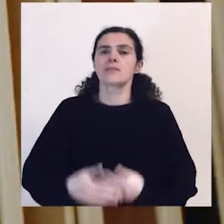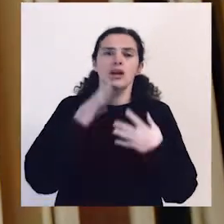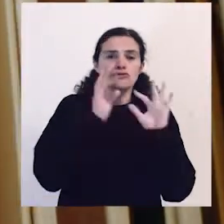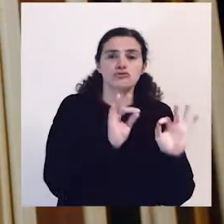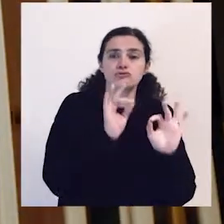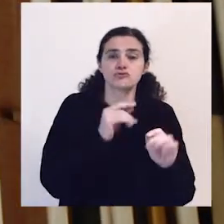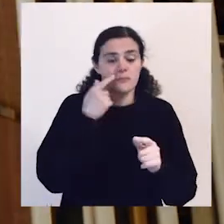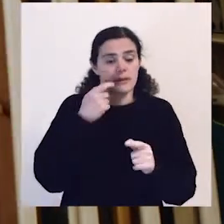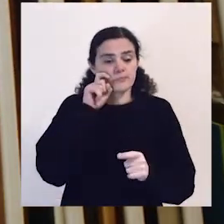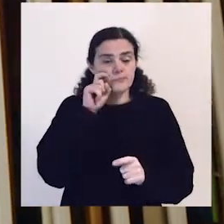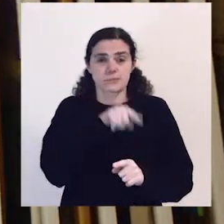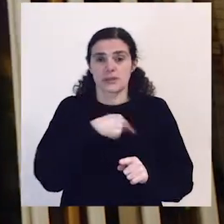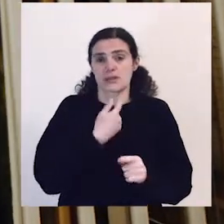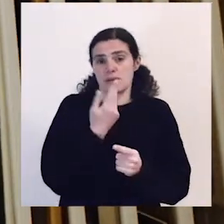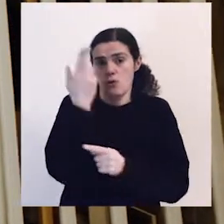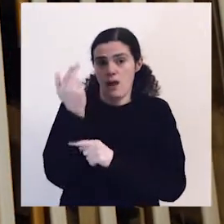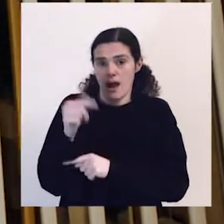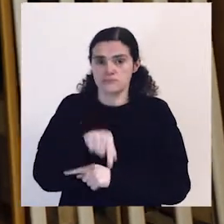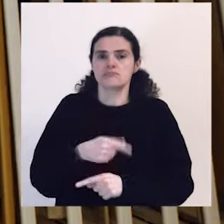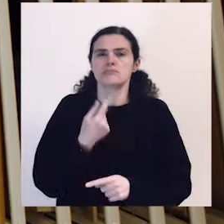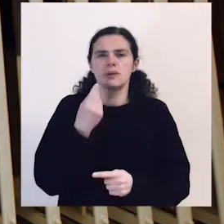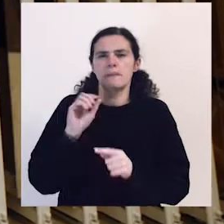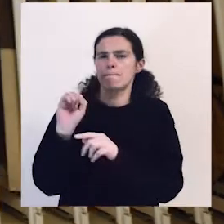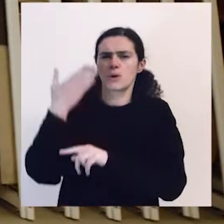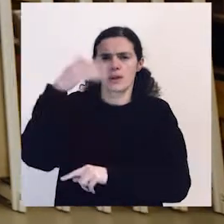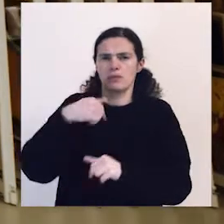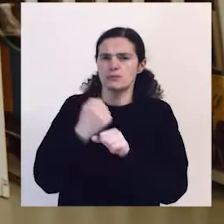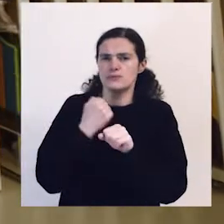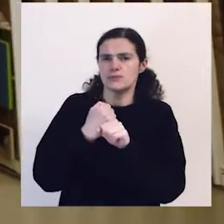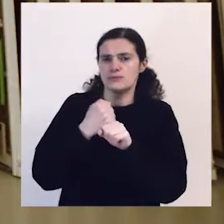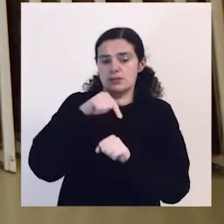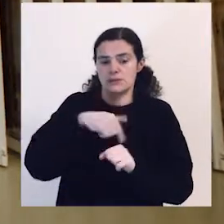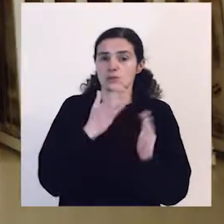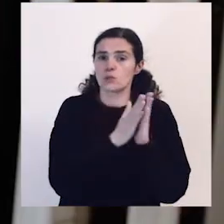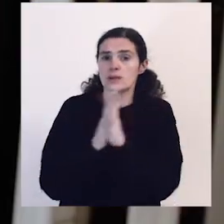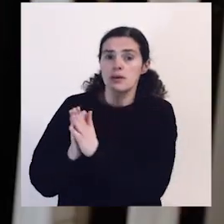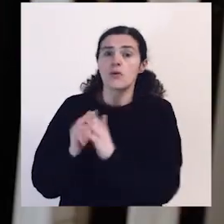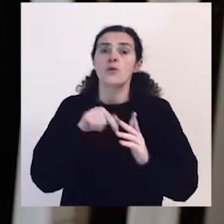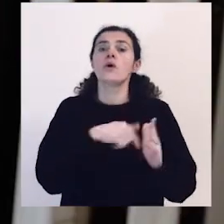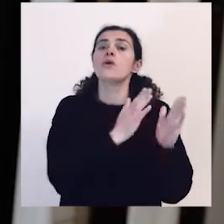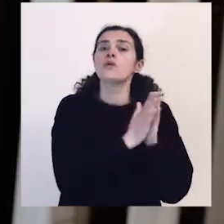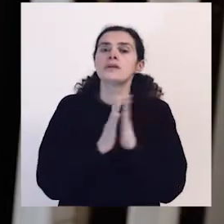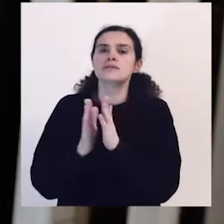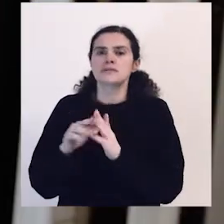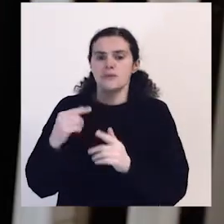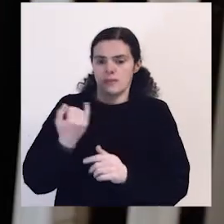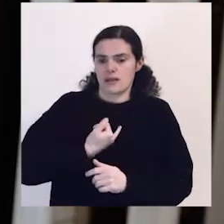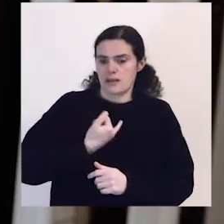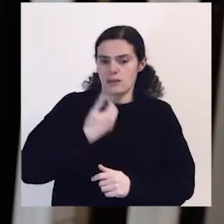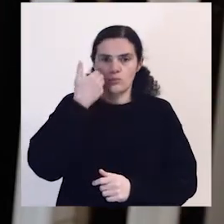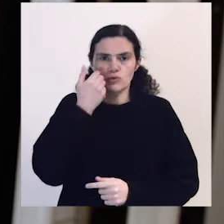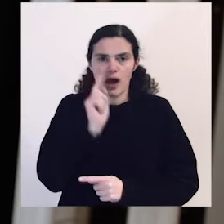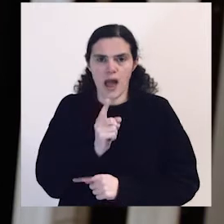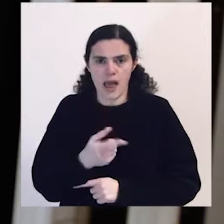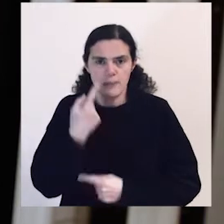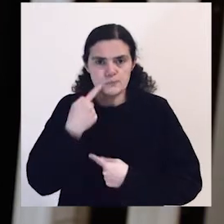A conservação e preservação das obras de arte é assumida como uma das prioridades do serviço da coleção. É a coleção que define a identidade do